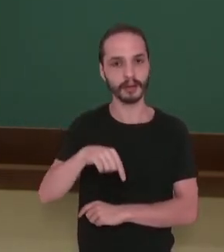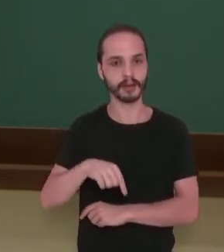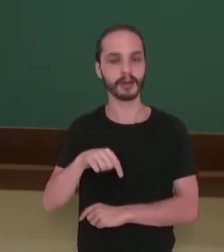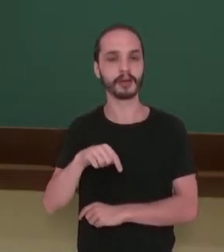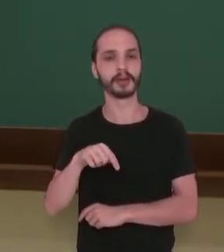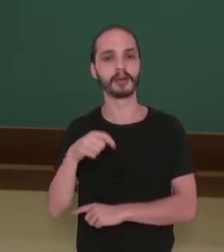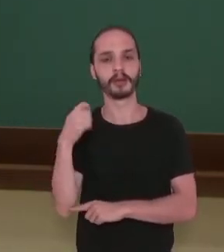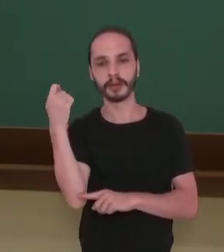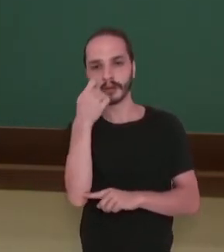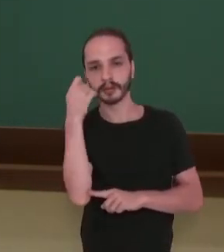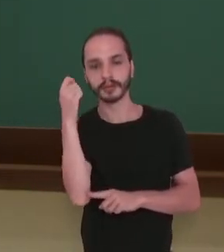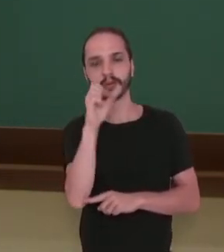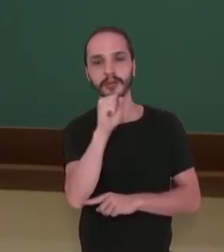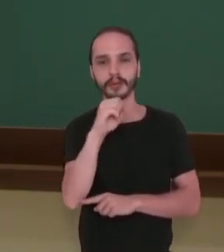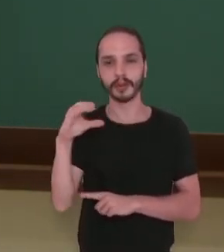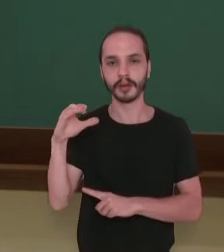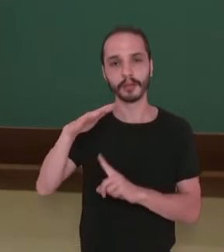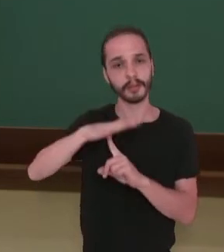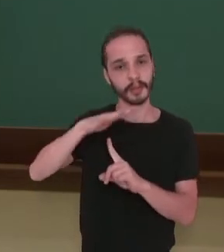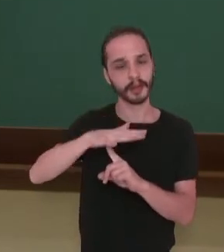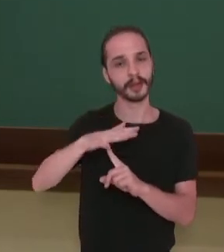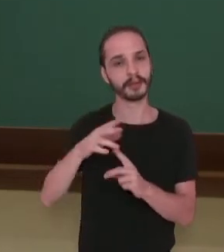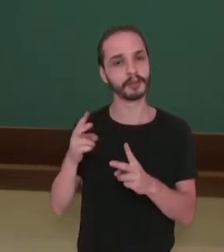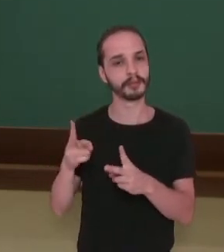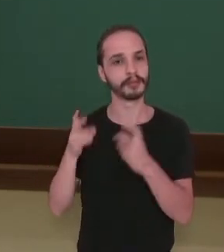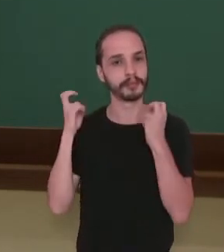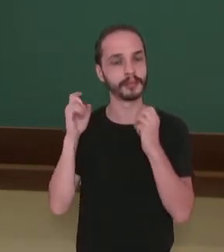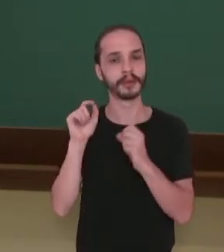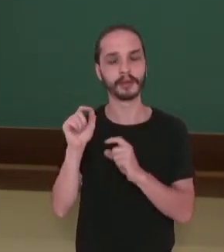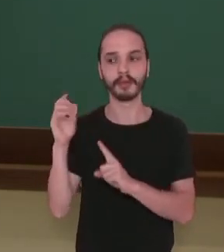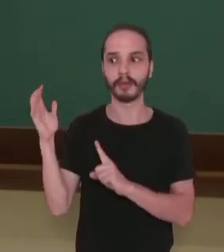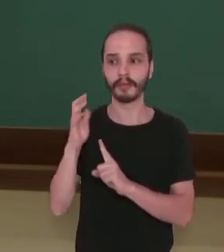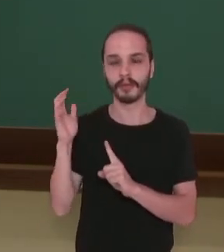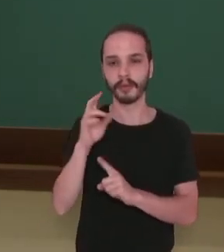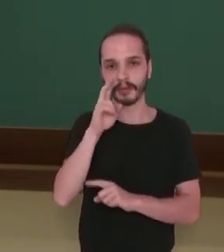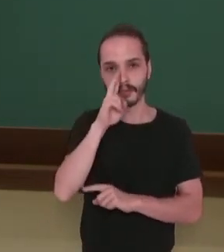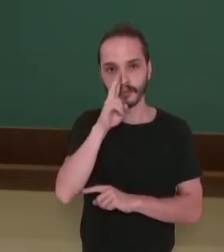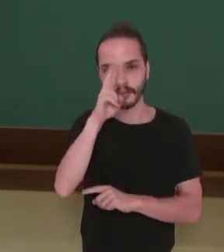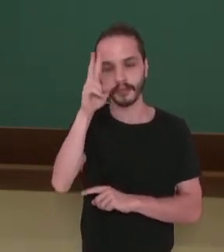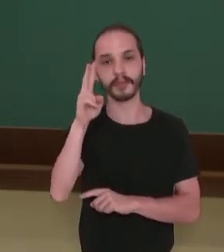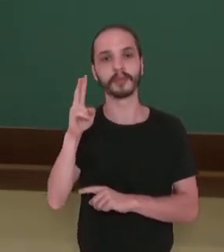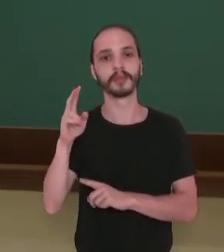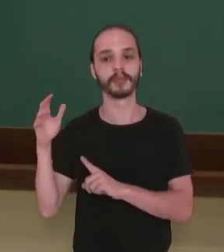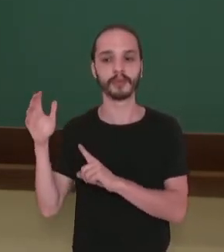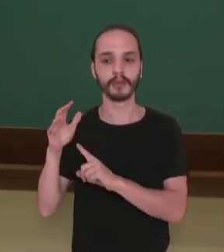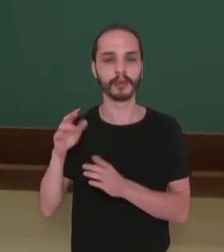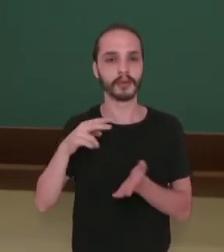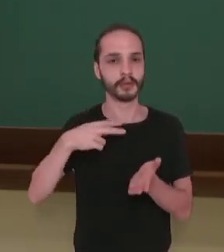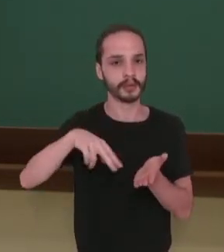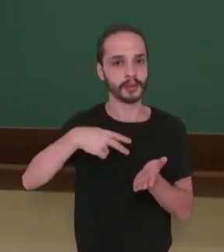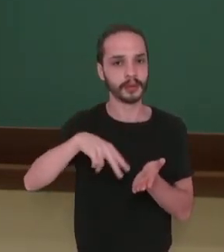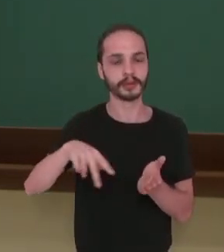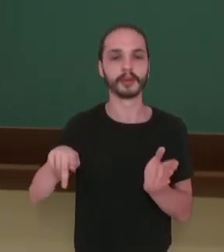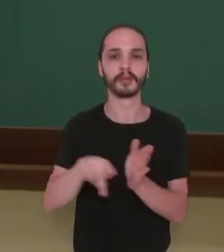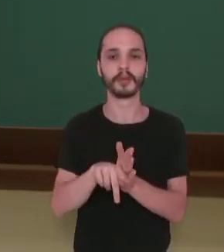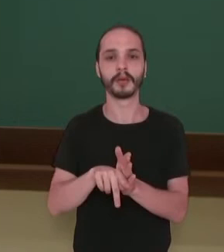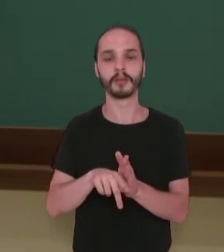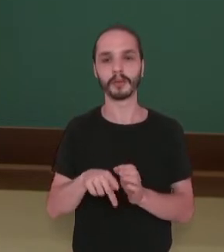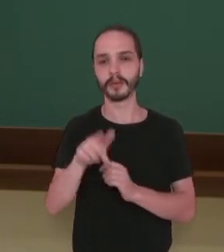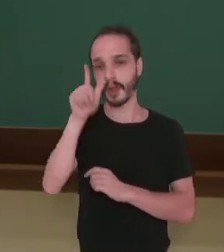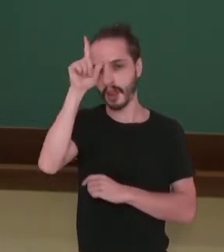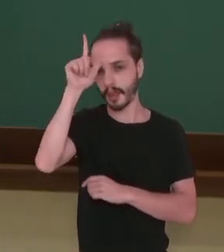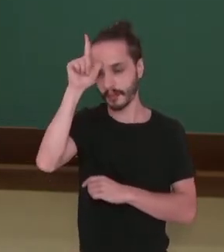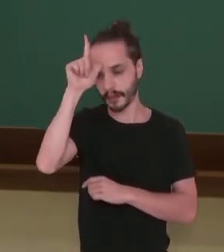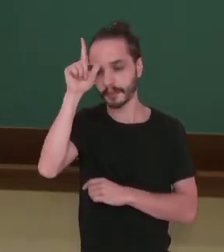Santa Catarina, Paraná, a gente consegue observar a grande influência, principalmente das danças alemãs, e por